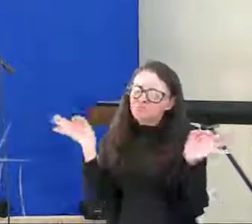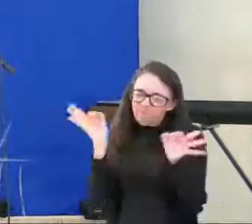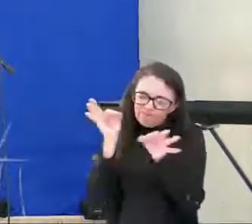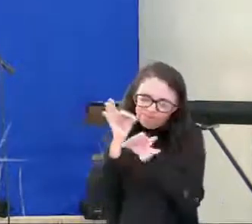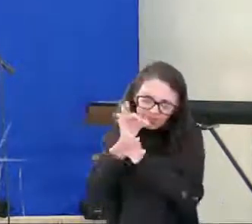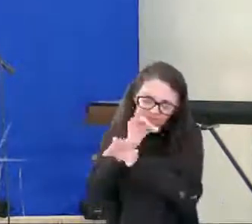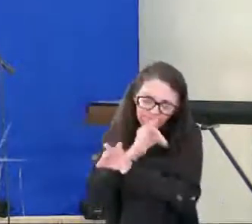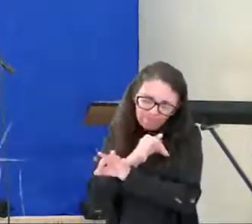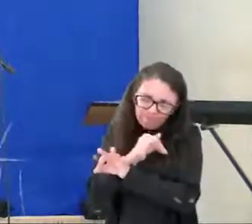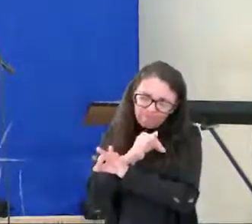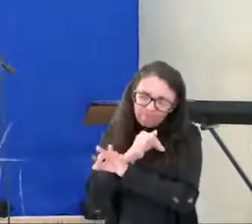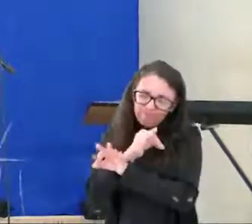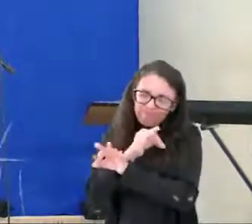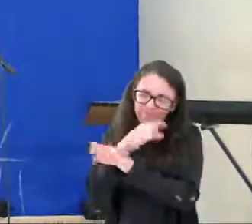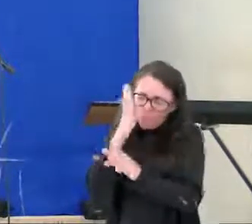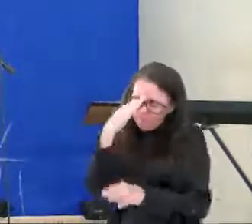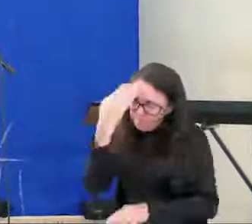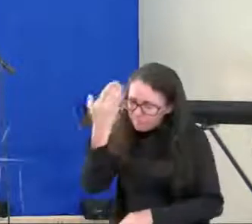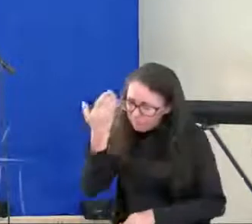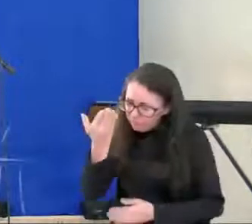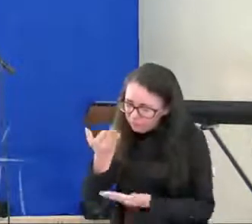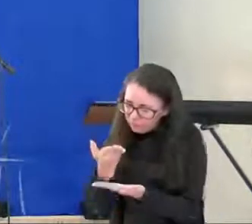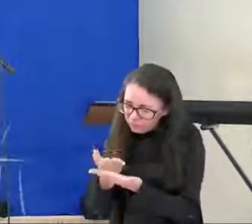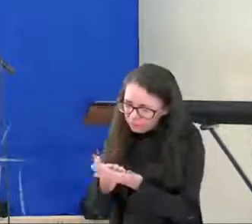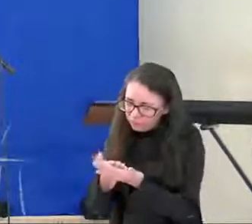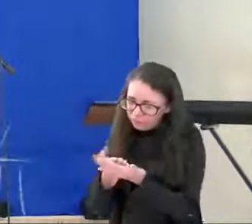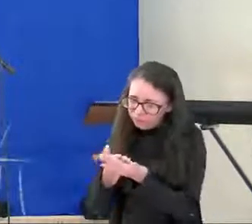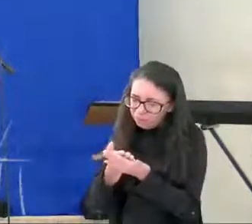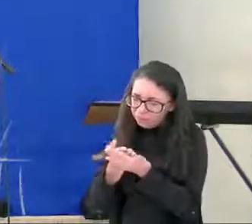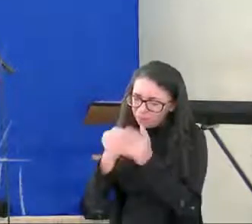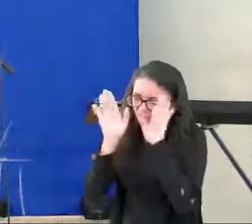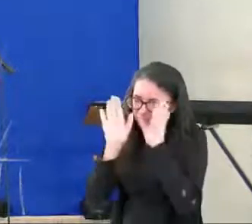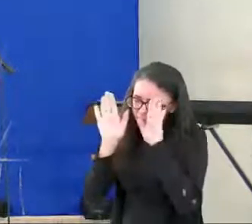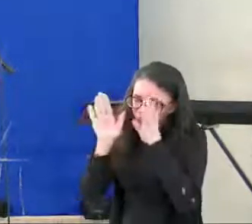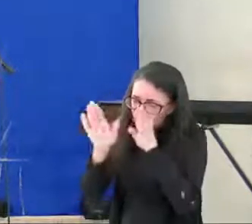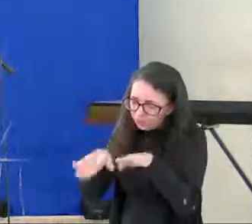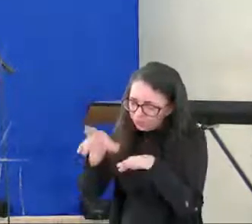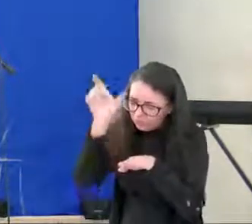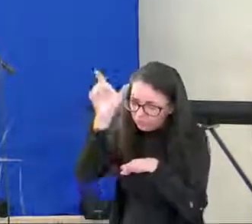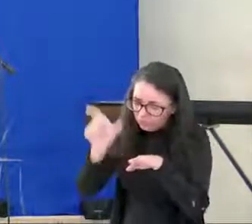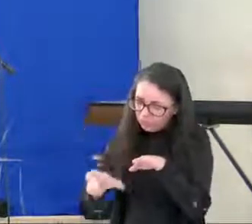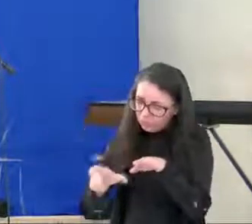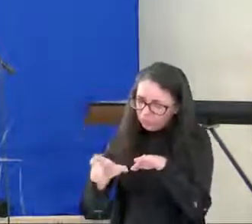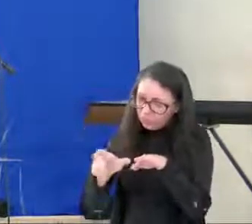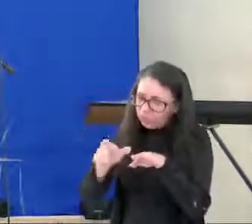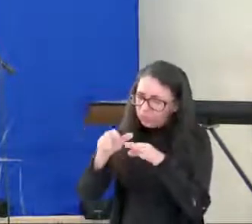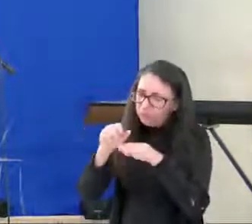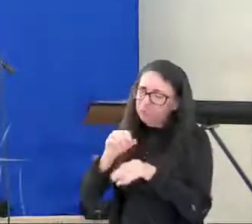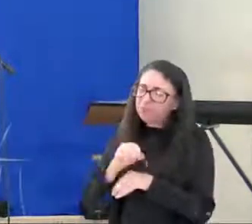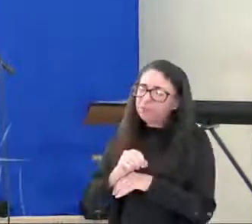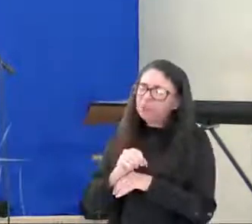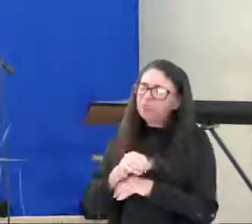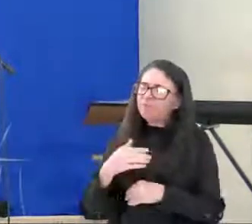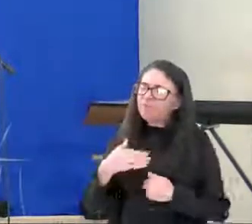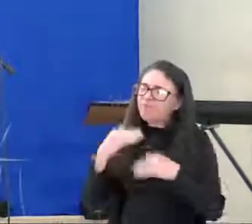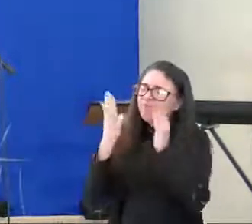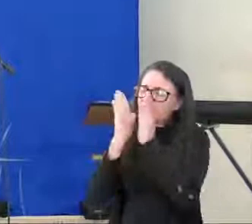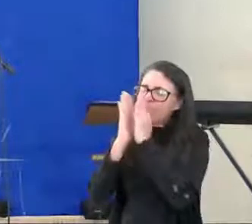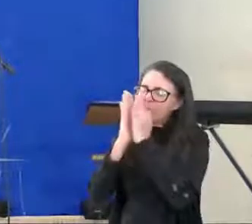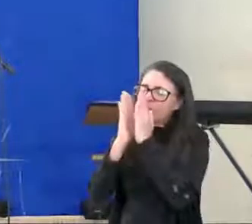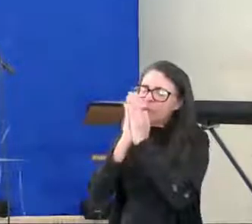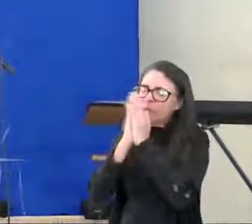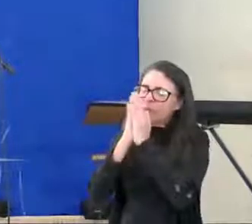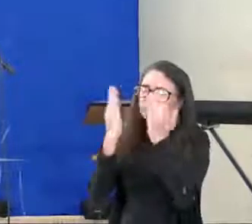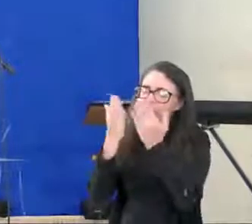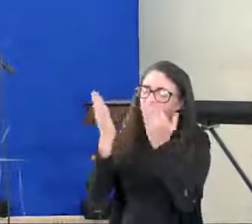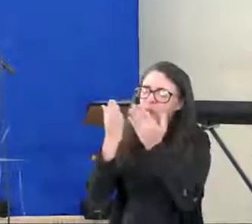sobre as nossas vidas. Tenha compaixão de nós, ó Pai. Precisamos de Ti. E eu oro, Pai, agora, em